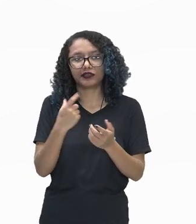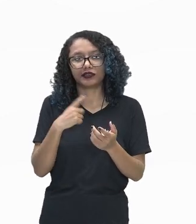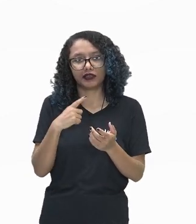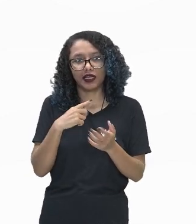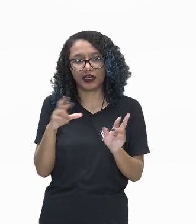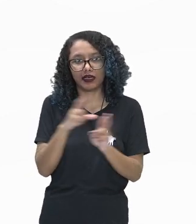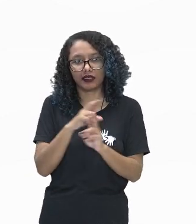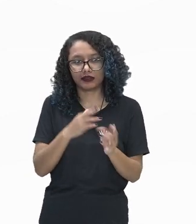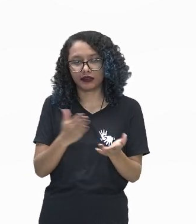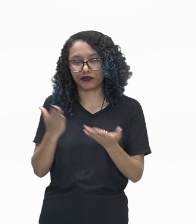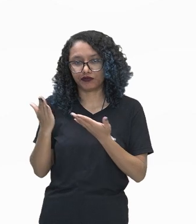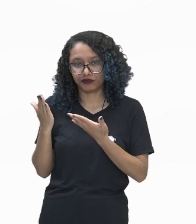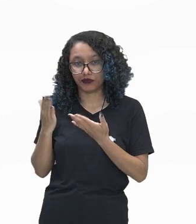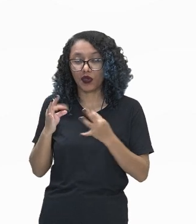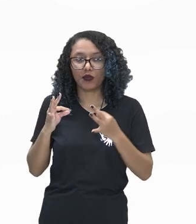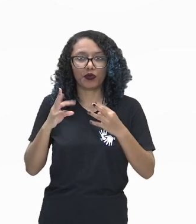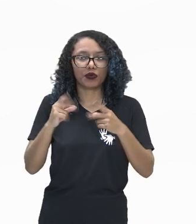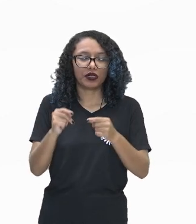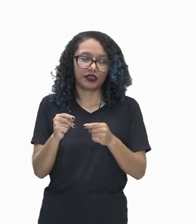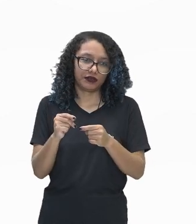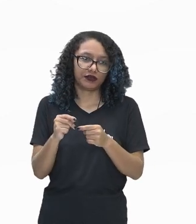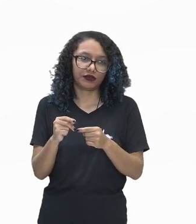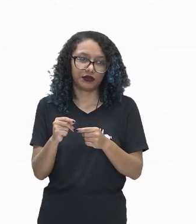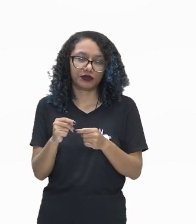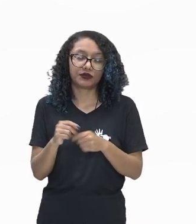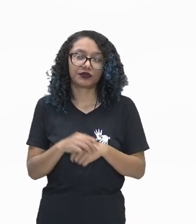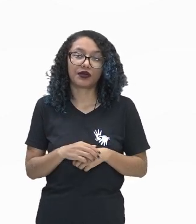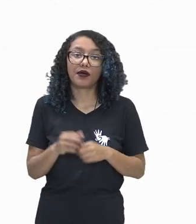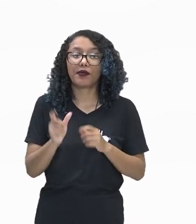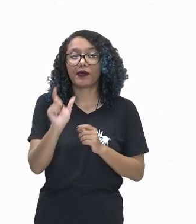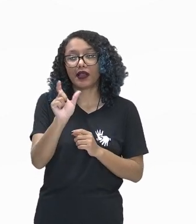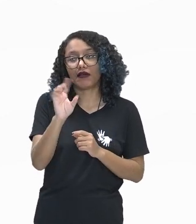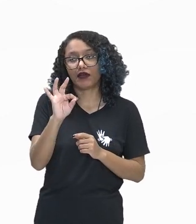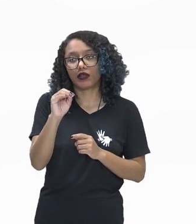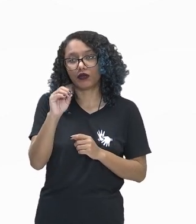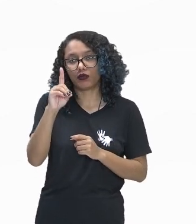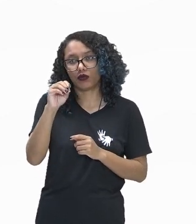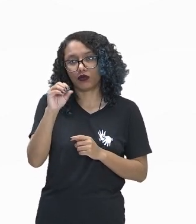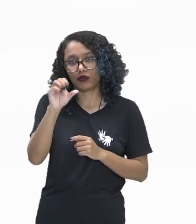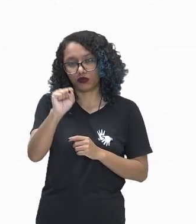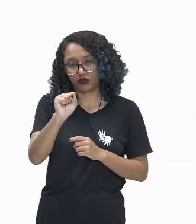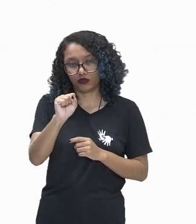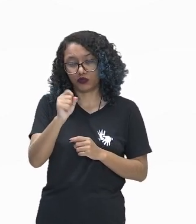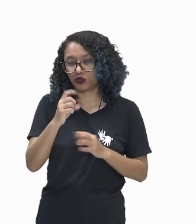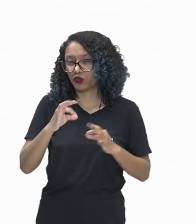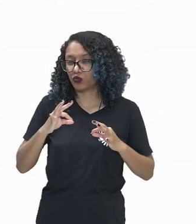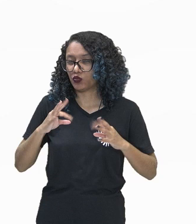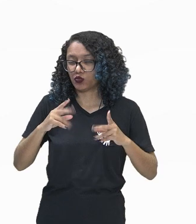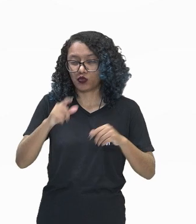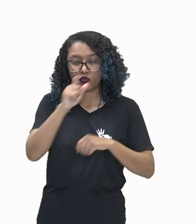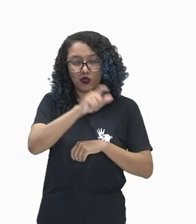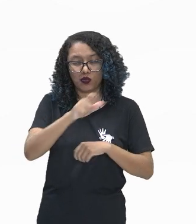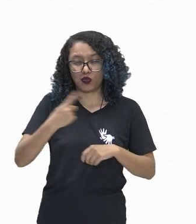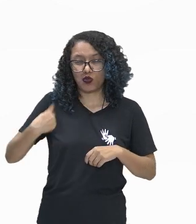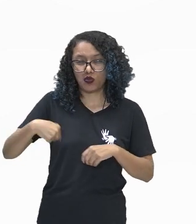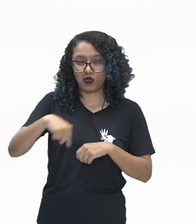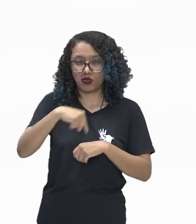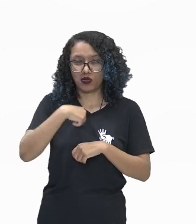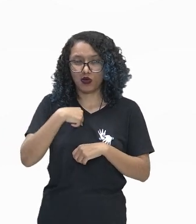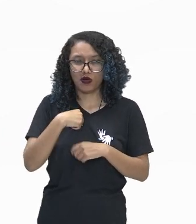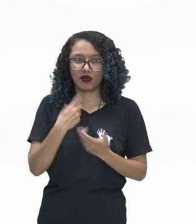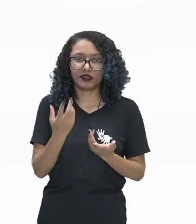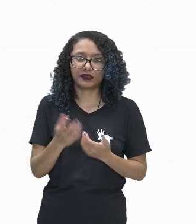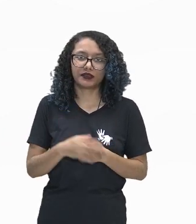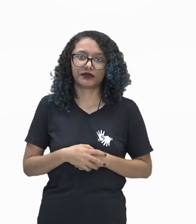todos. Todos nós. Não adianta você negar, fugir,